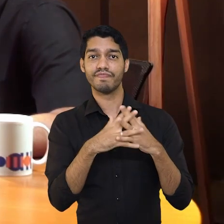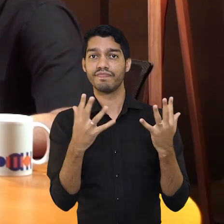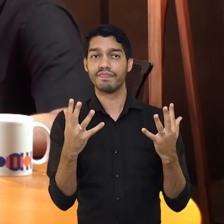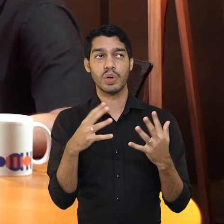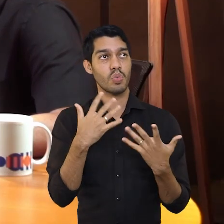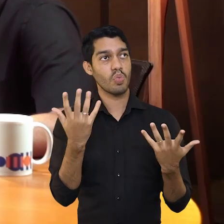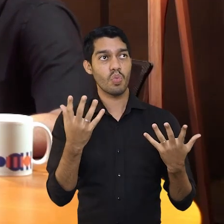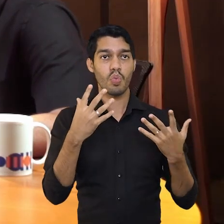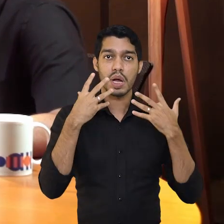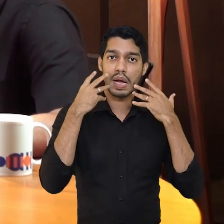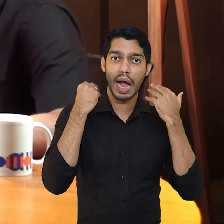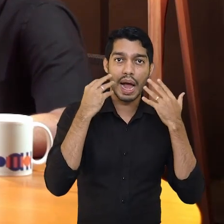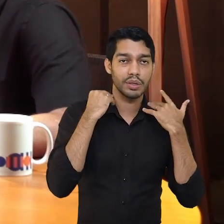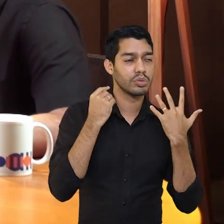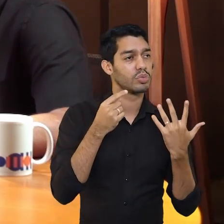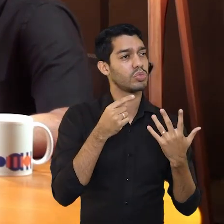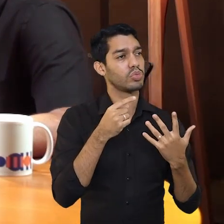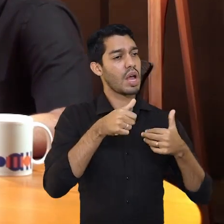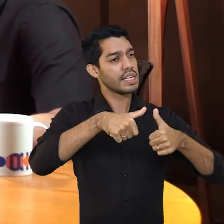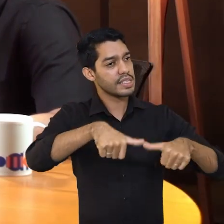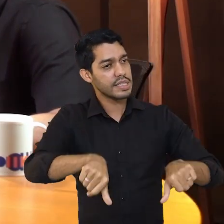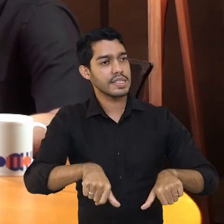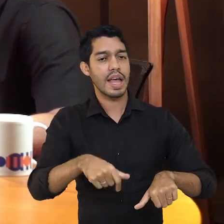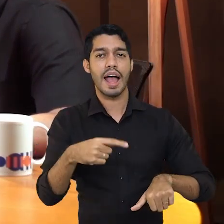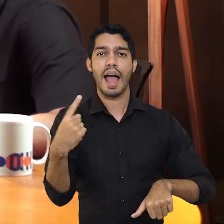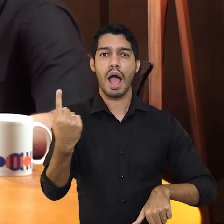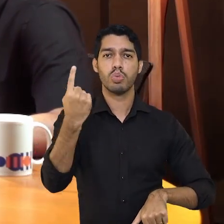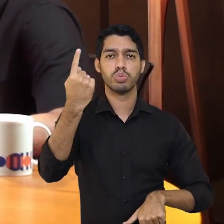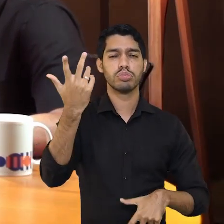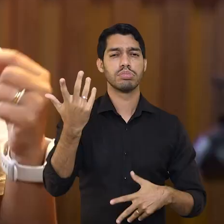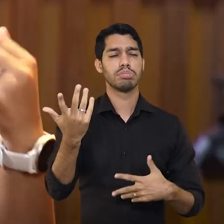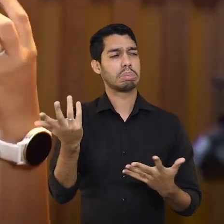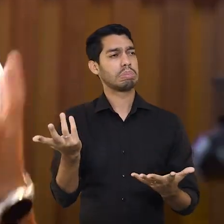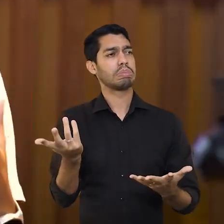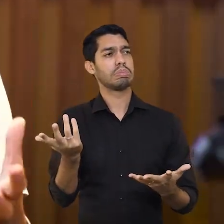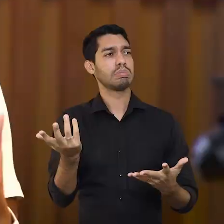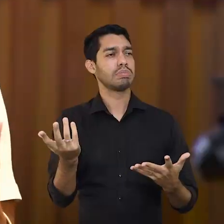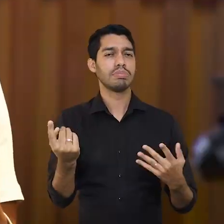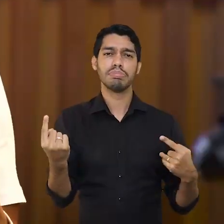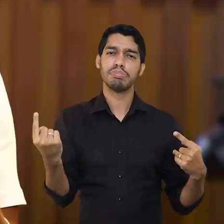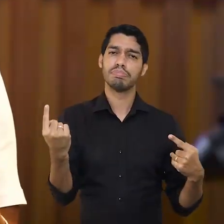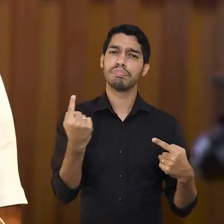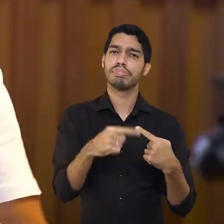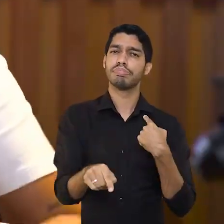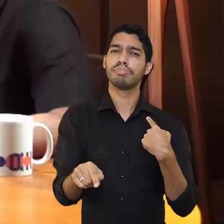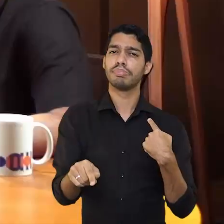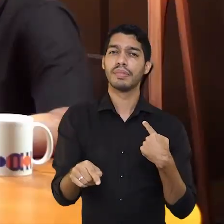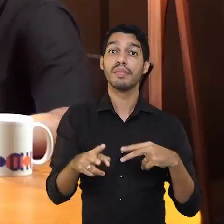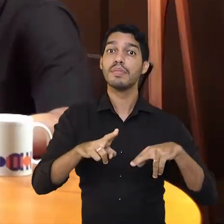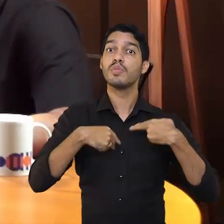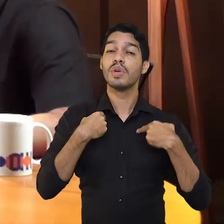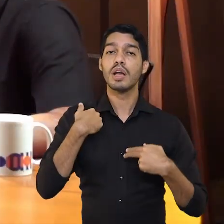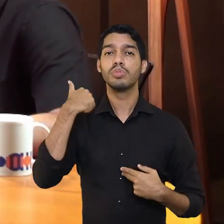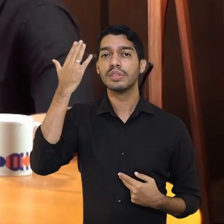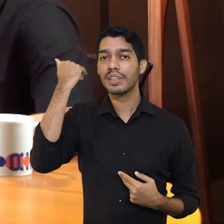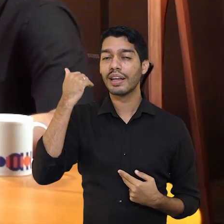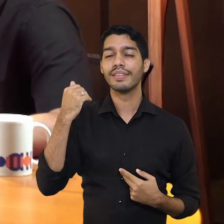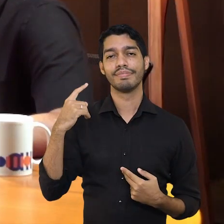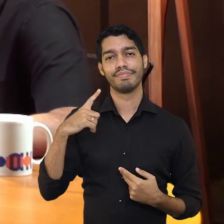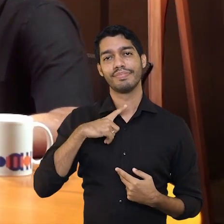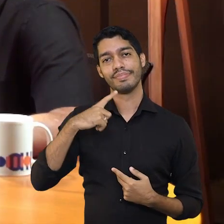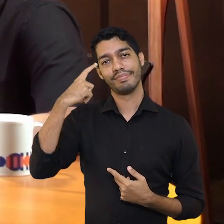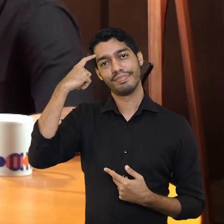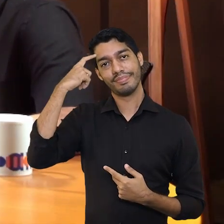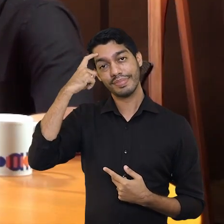gato está alto. E aí você fica, olha, essa frase tem alguma coisa errada. Mas por que eu sei que tem alguma coisa errada? Porque eu tenho um conhecimento